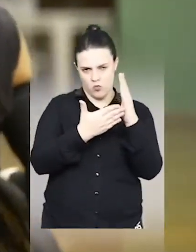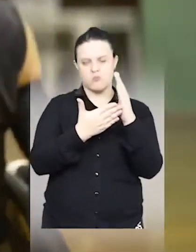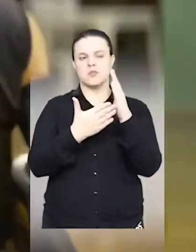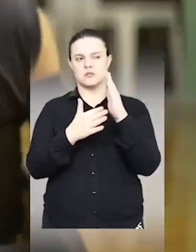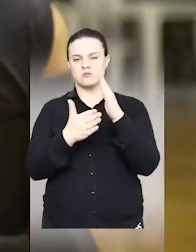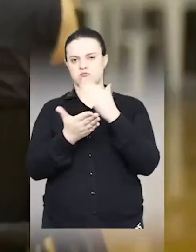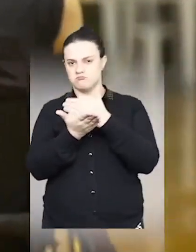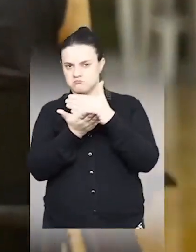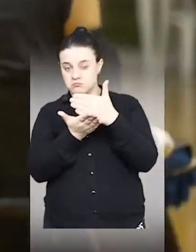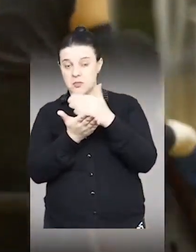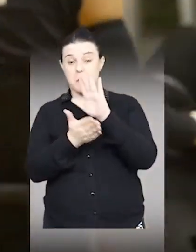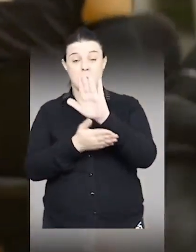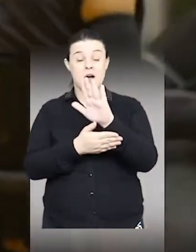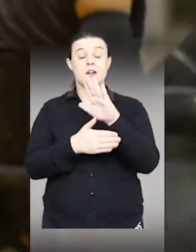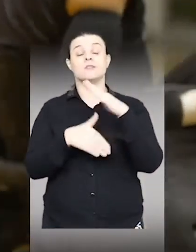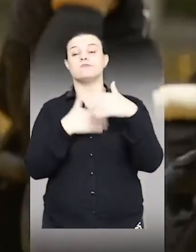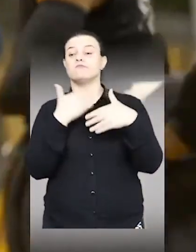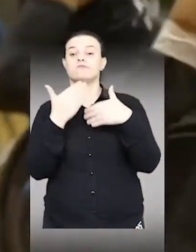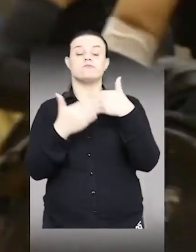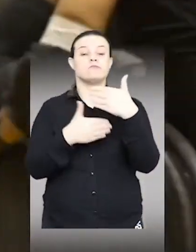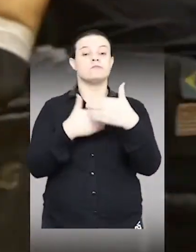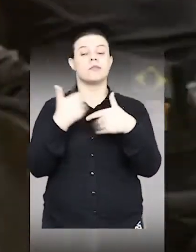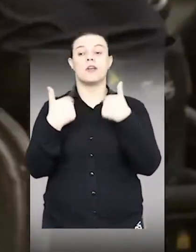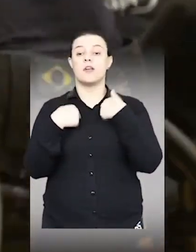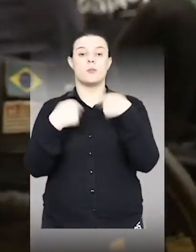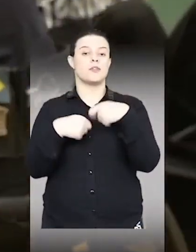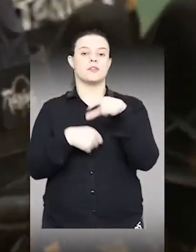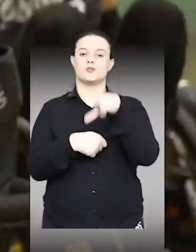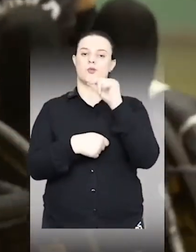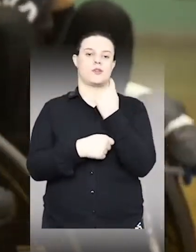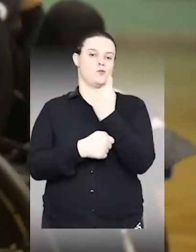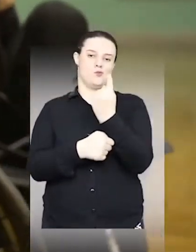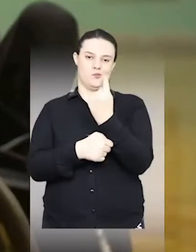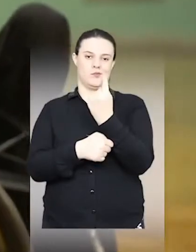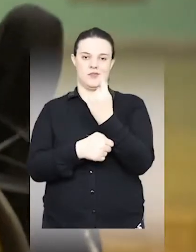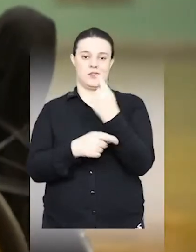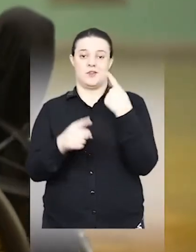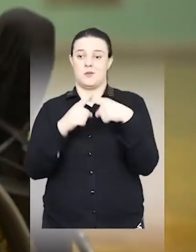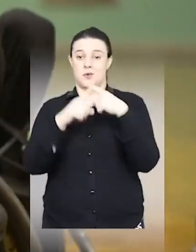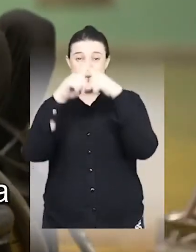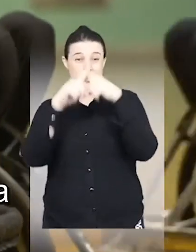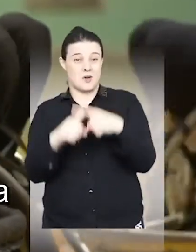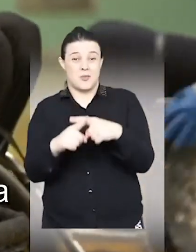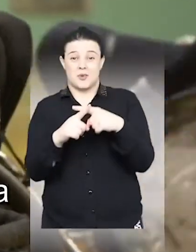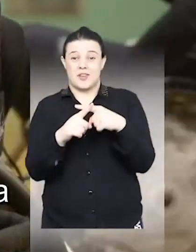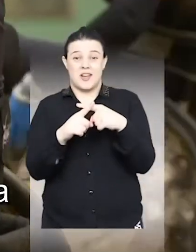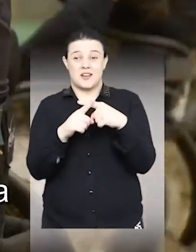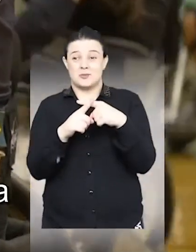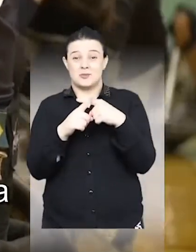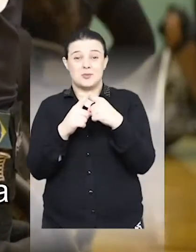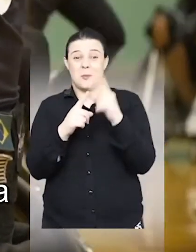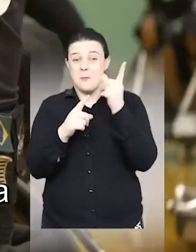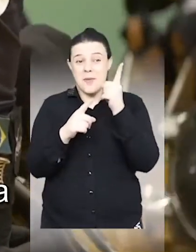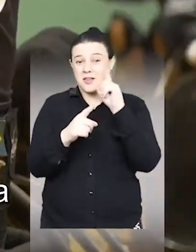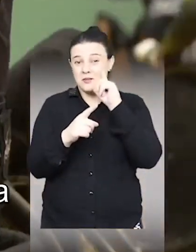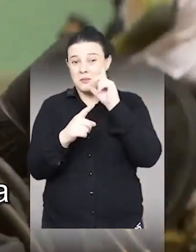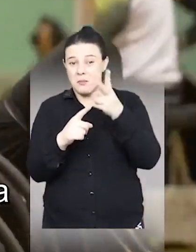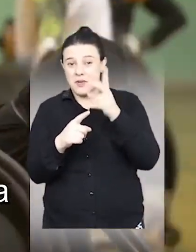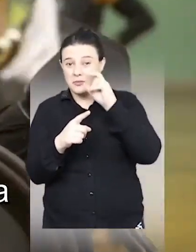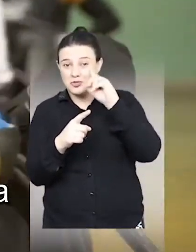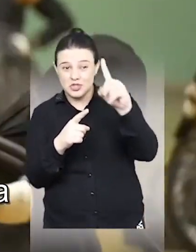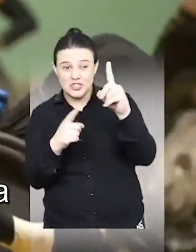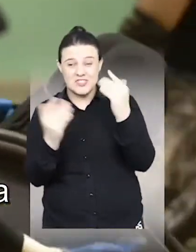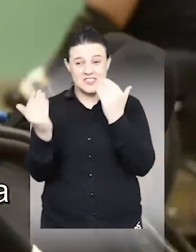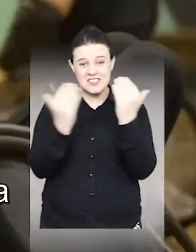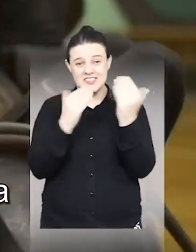algumas delas, mas só que teve uma hora que eu tive que optar por uma porque os campeonatos estavam cruzando, questão